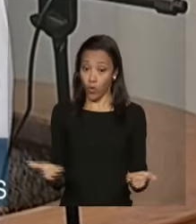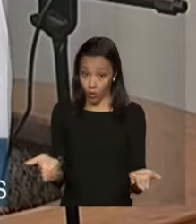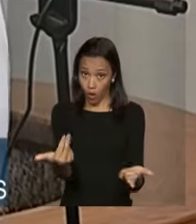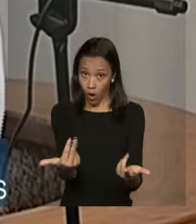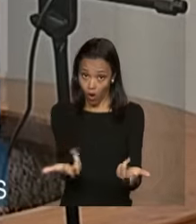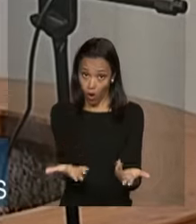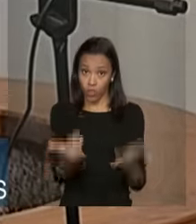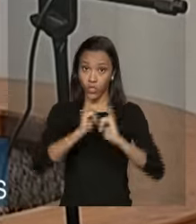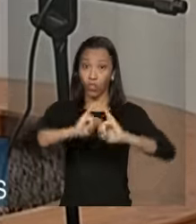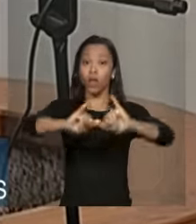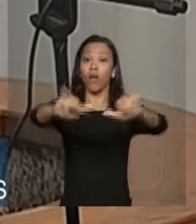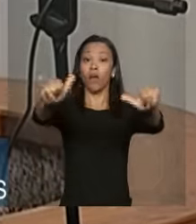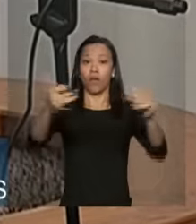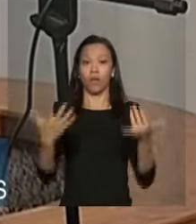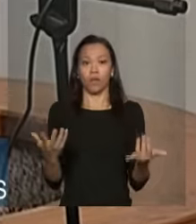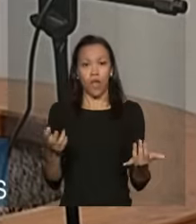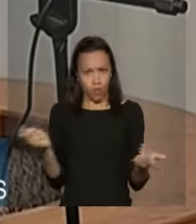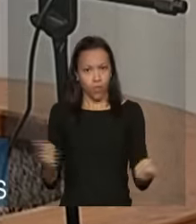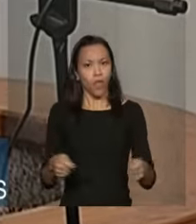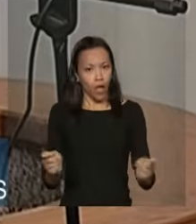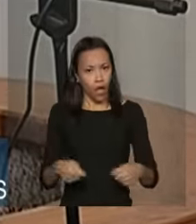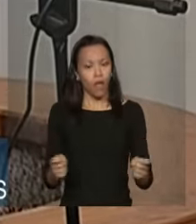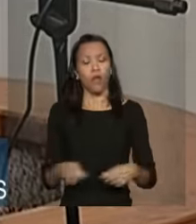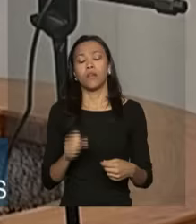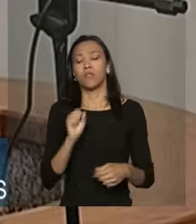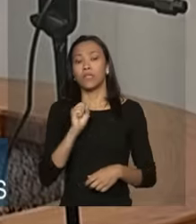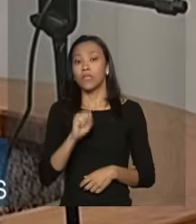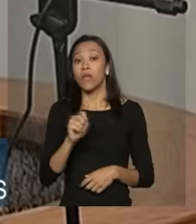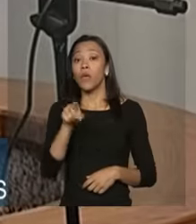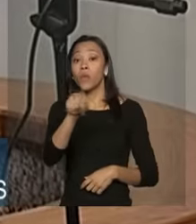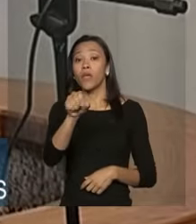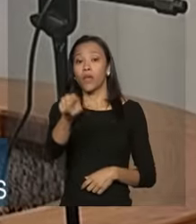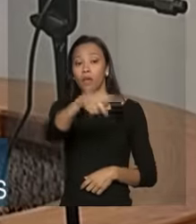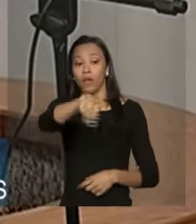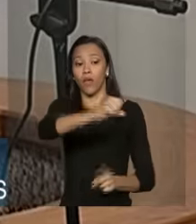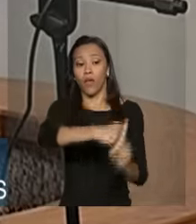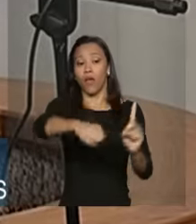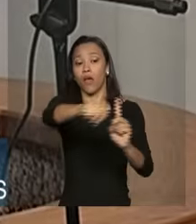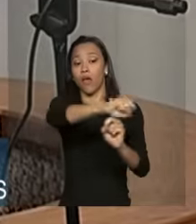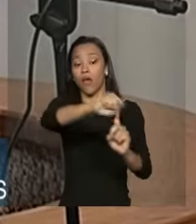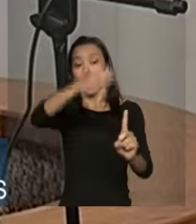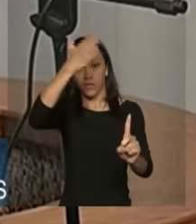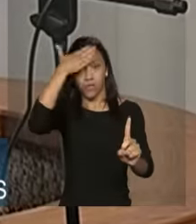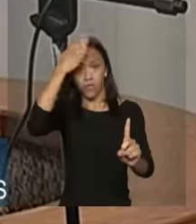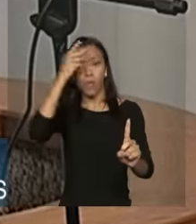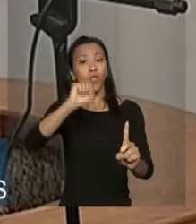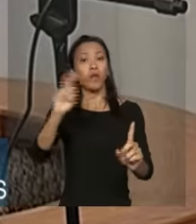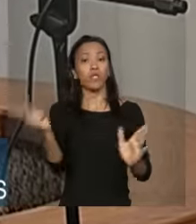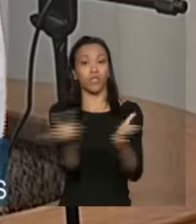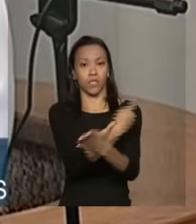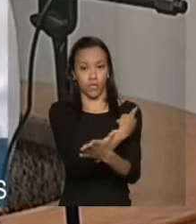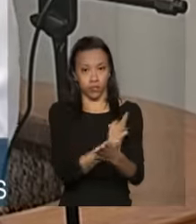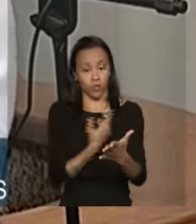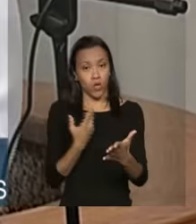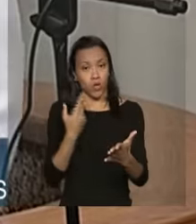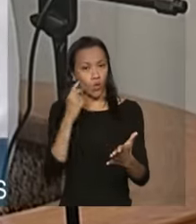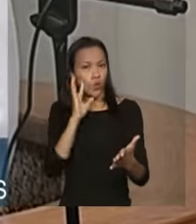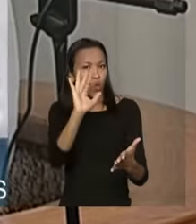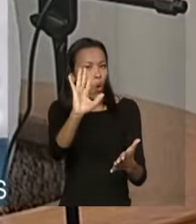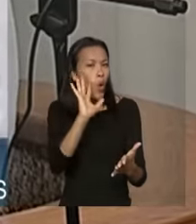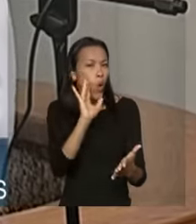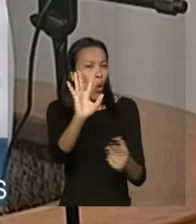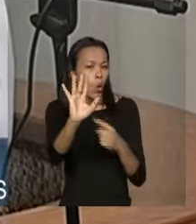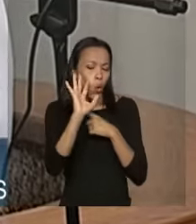lançando hoje só é possível se nós fazermos com que a população de fato saiba que muitas vezes o sonho pode ser